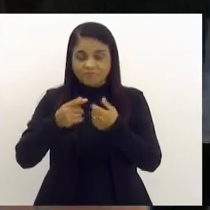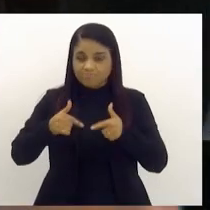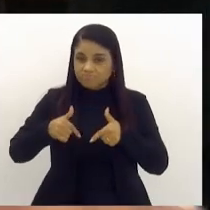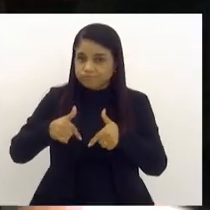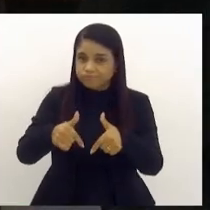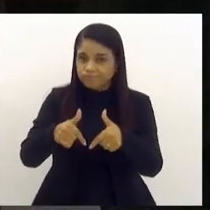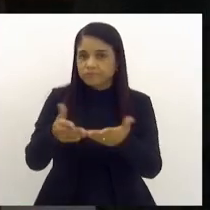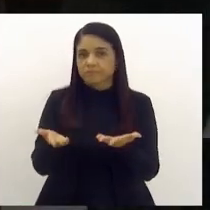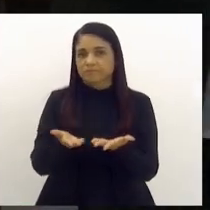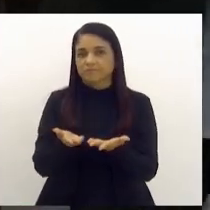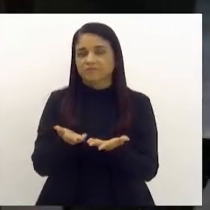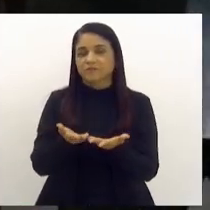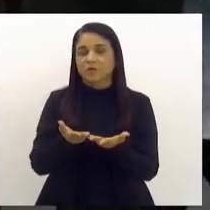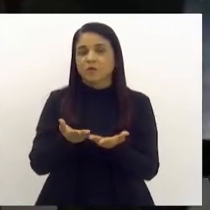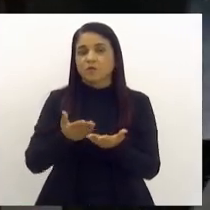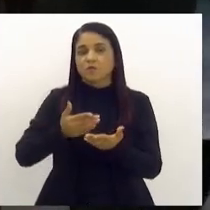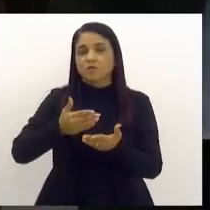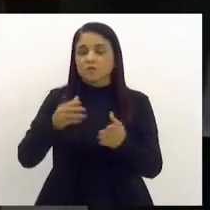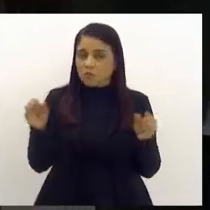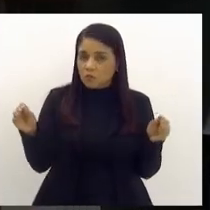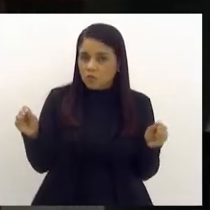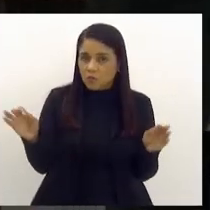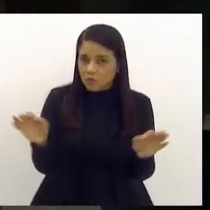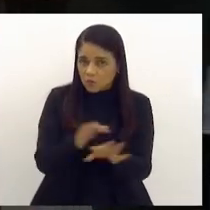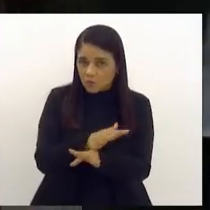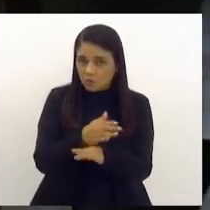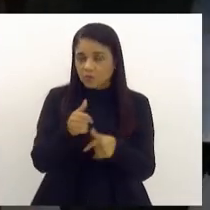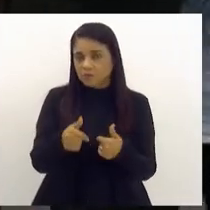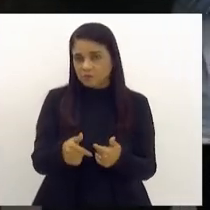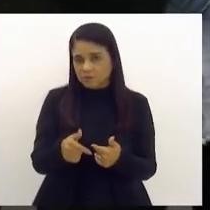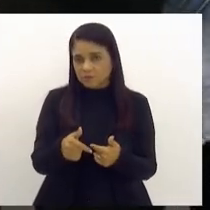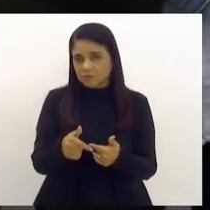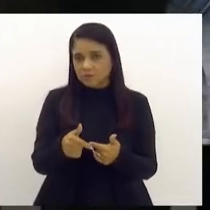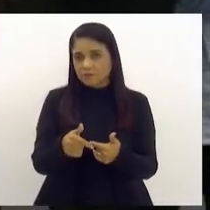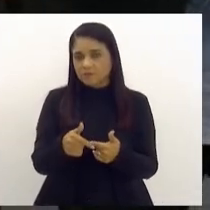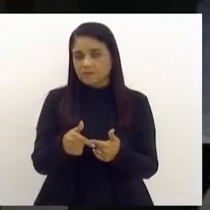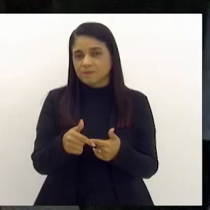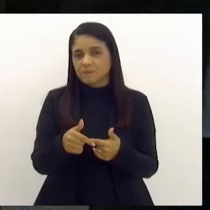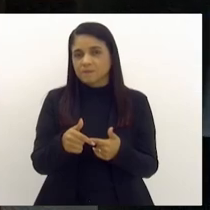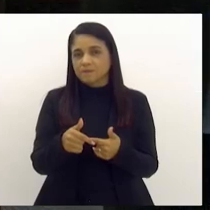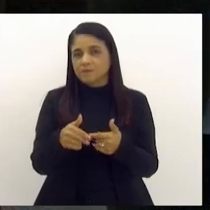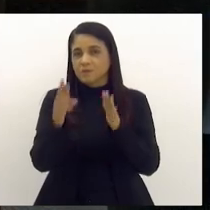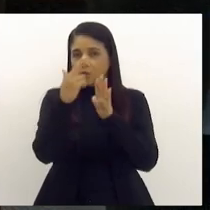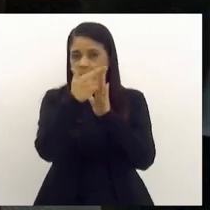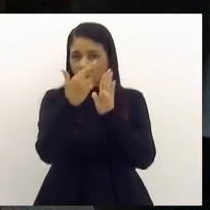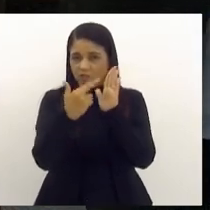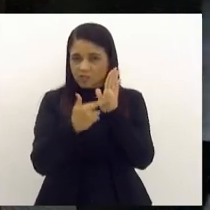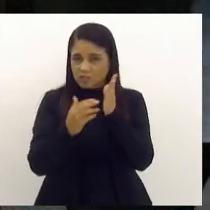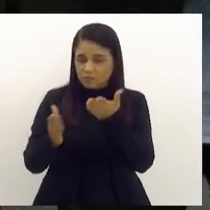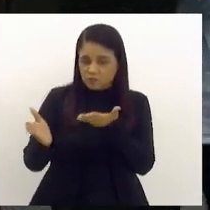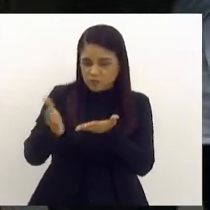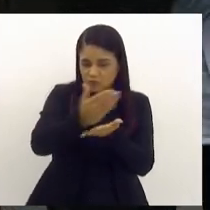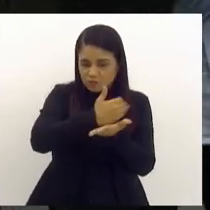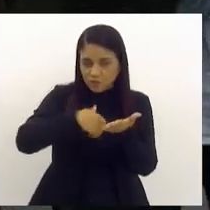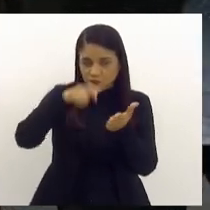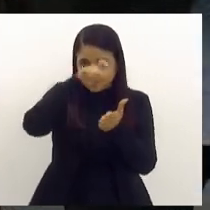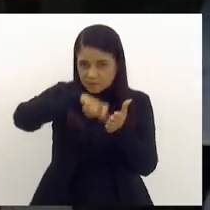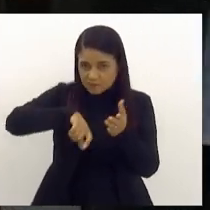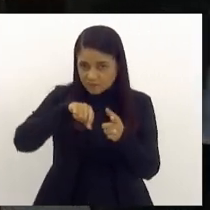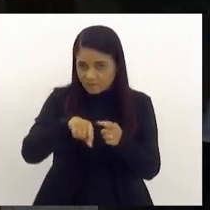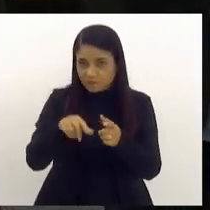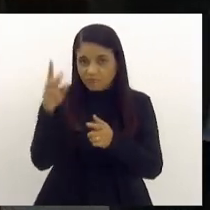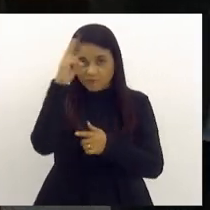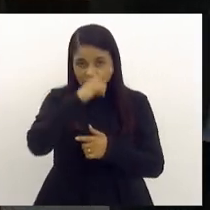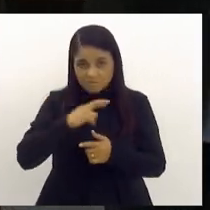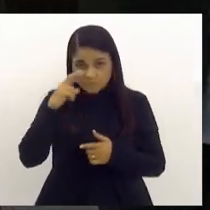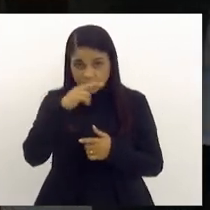vigor quando se concluísse, se findasse o regime de recuperação fiscal.